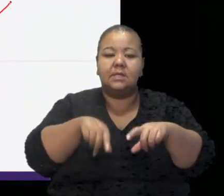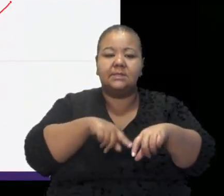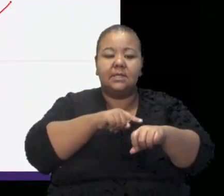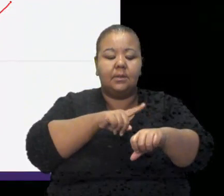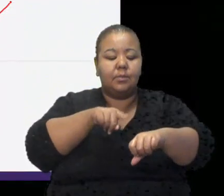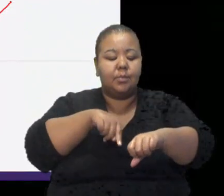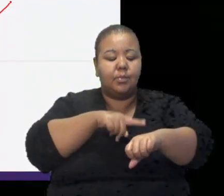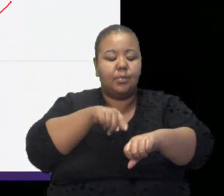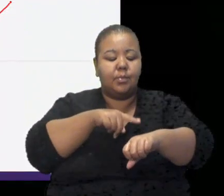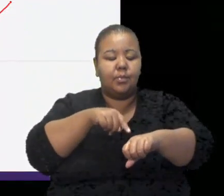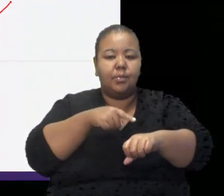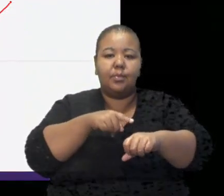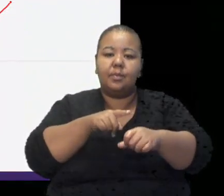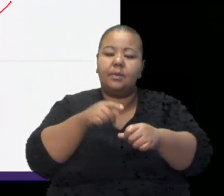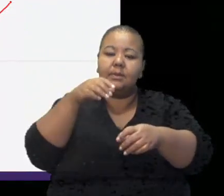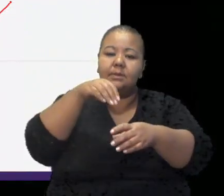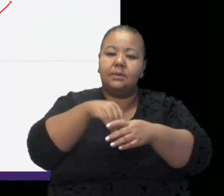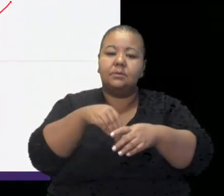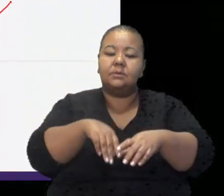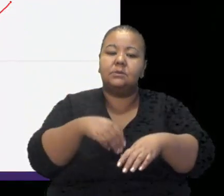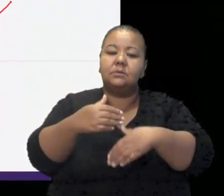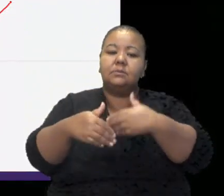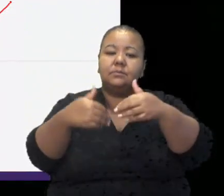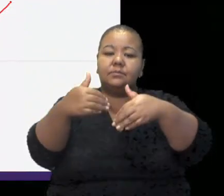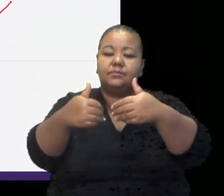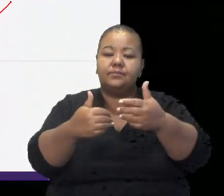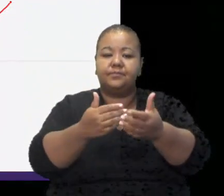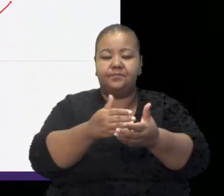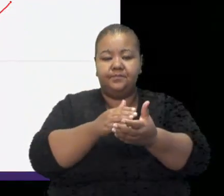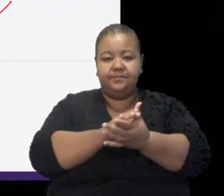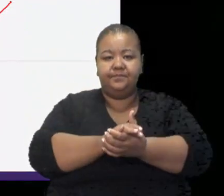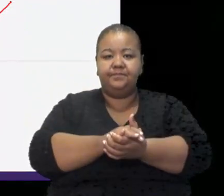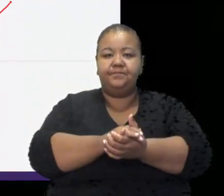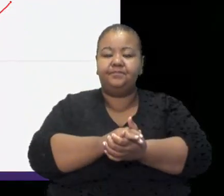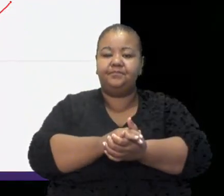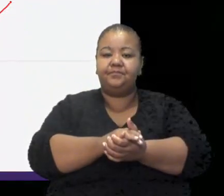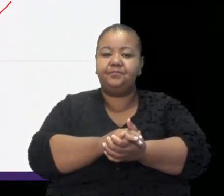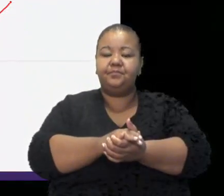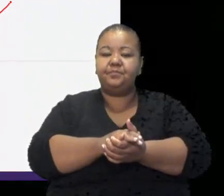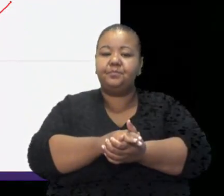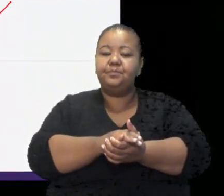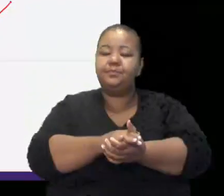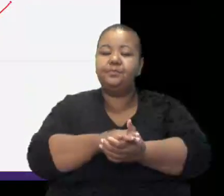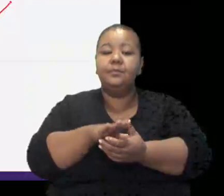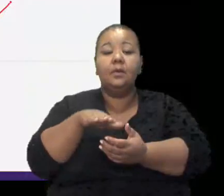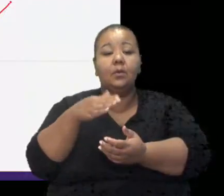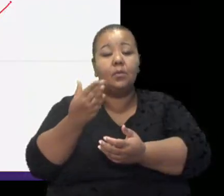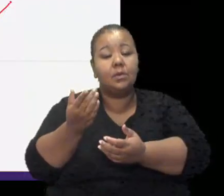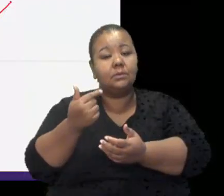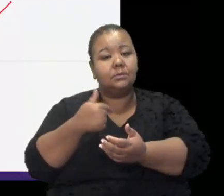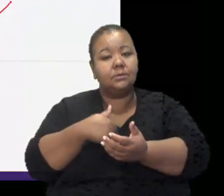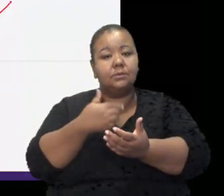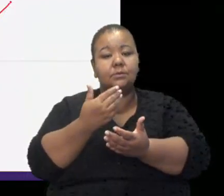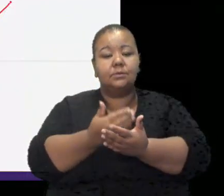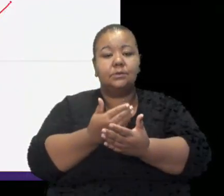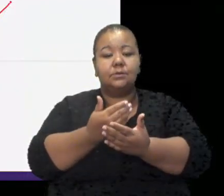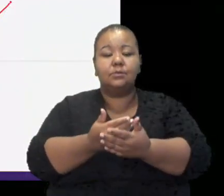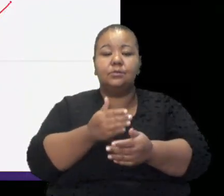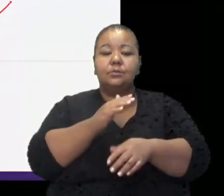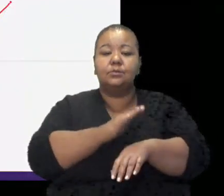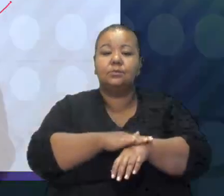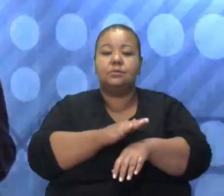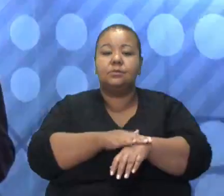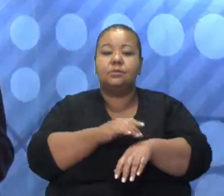cronometrados dentro deste processo. Então, a partir do momento que eu estudo os tempos e